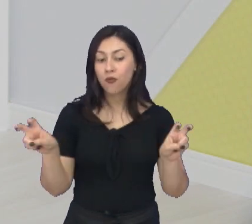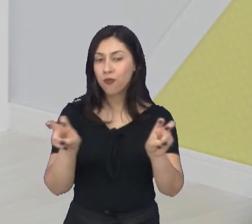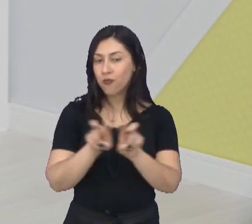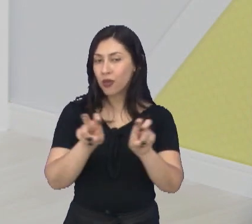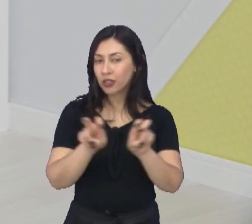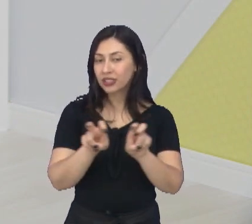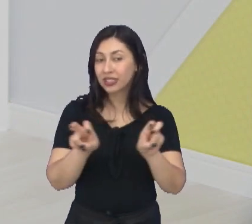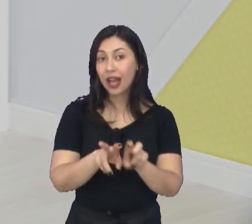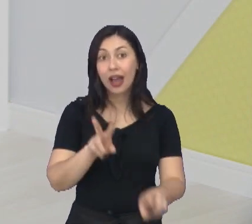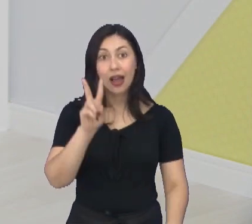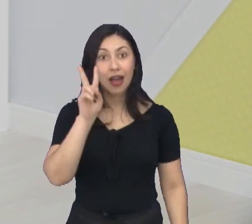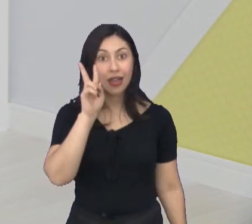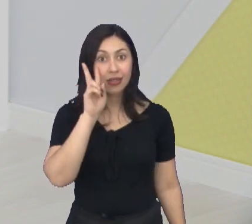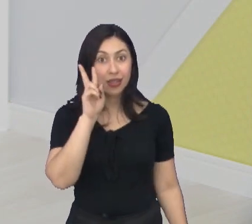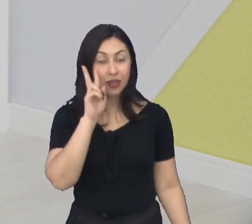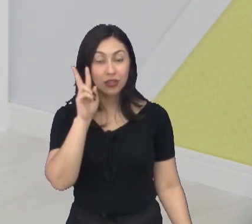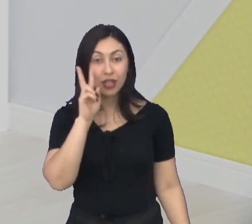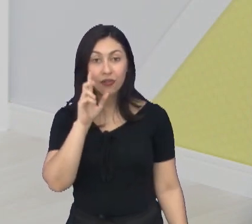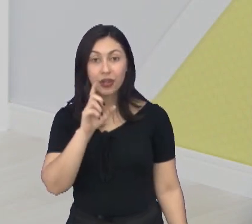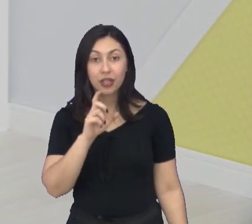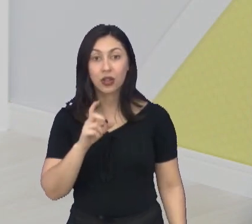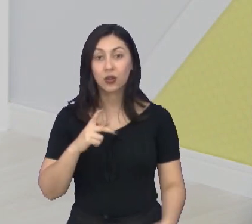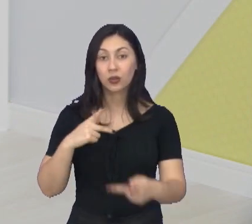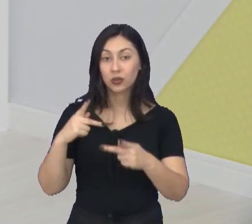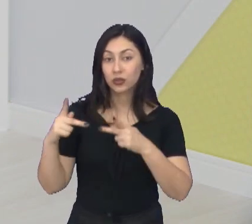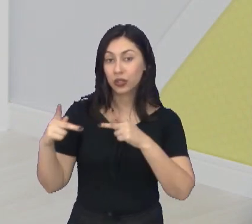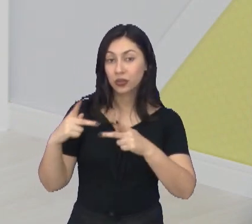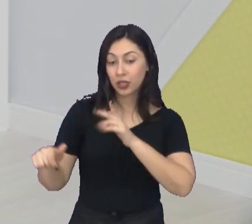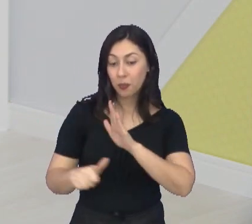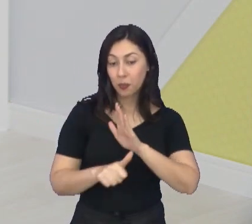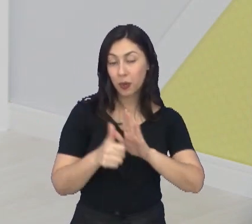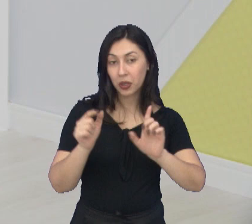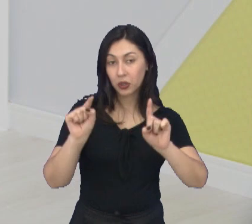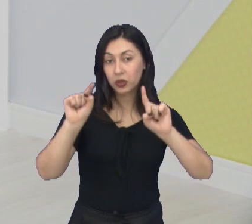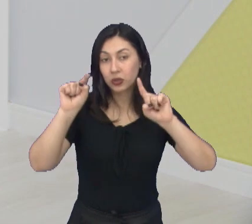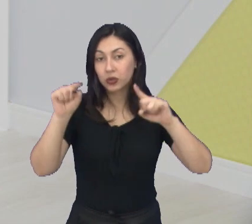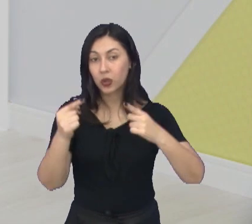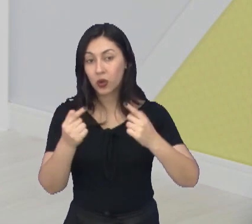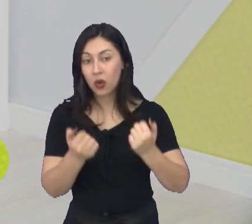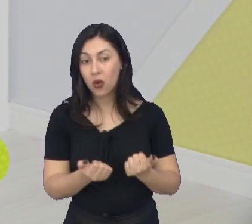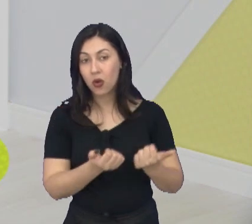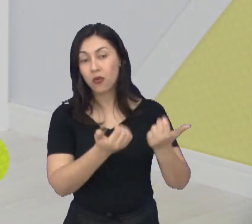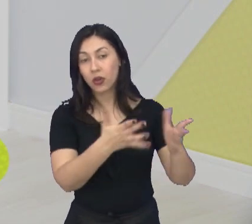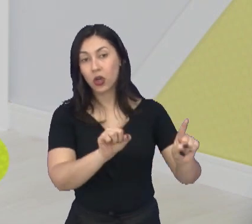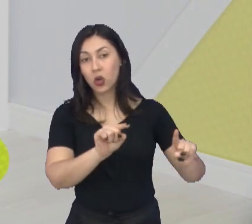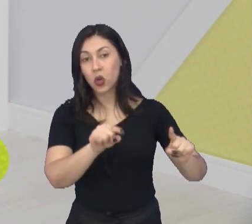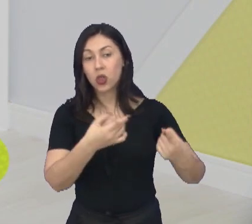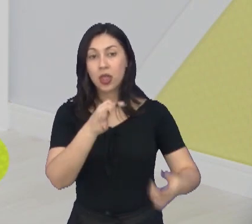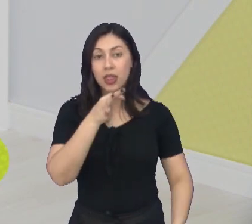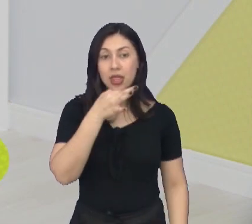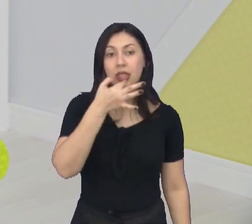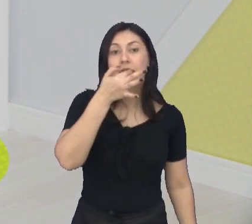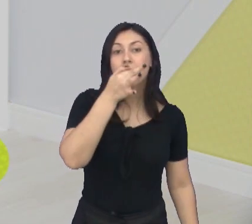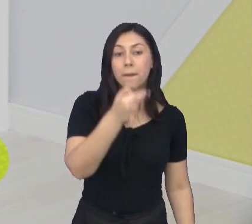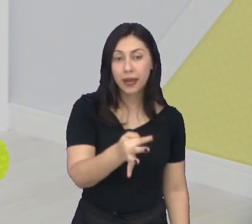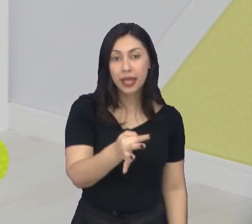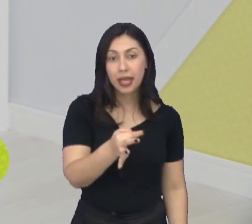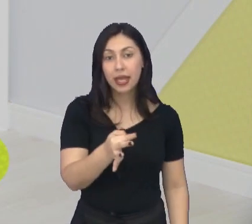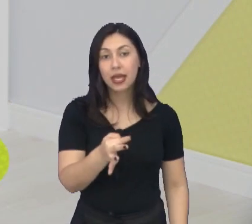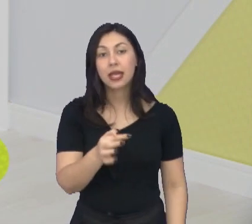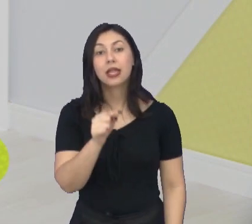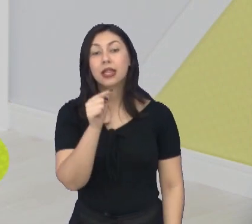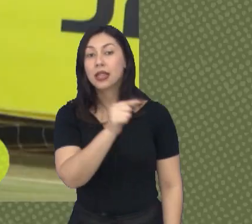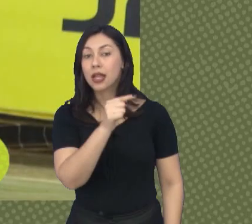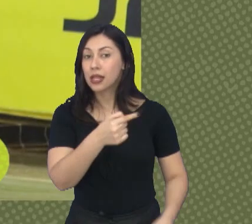na última segunda-feira, o São José estreou na Liga Paulista, fora de casa, enfrentando o Tanabi, no ginásio Luiz Antônio Tota,